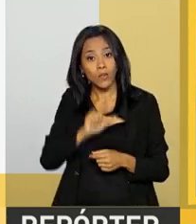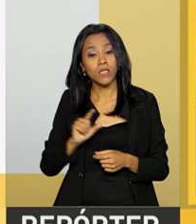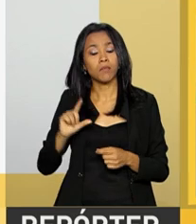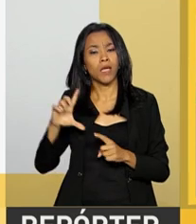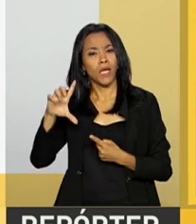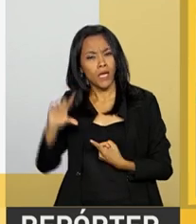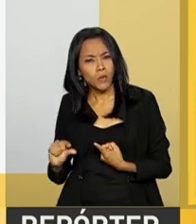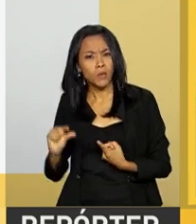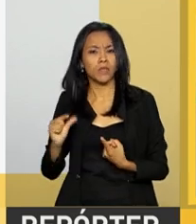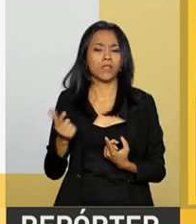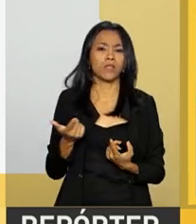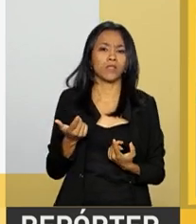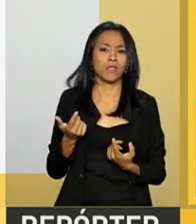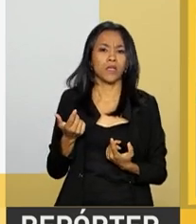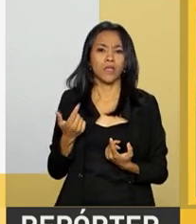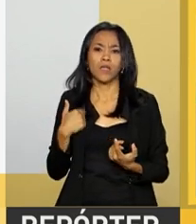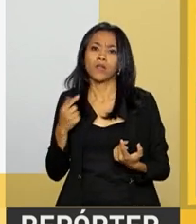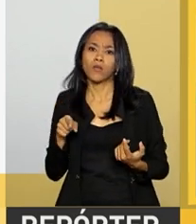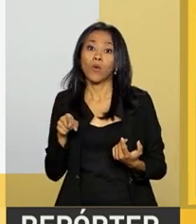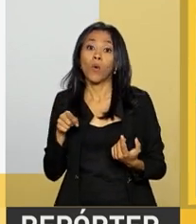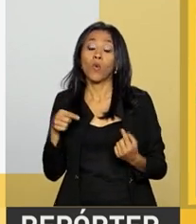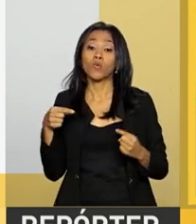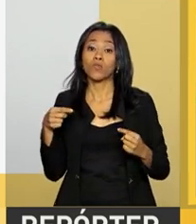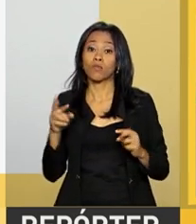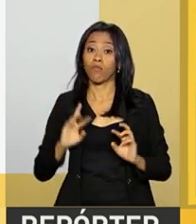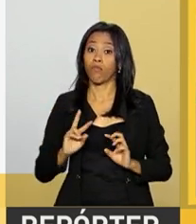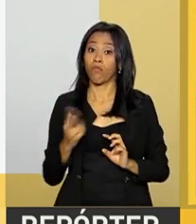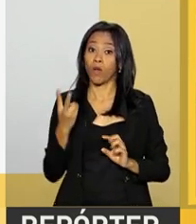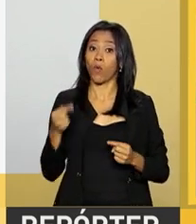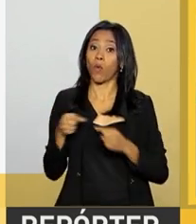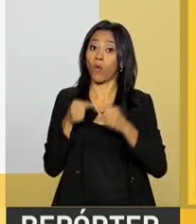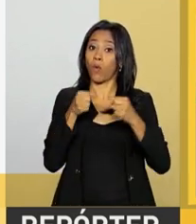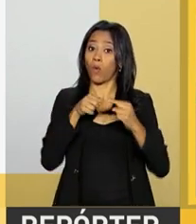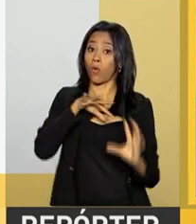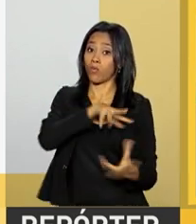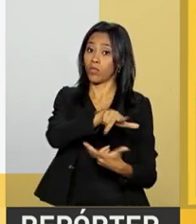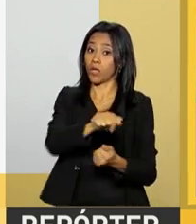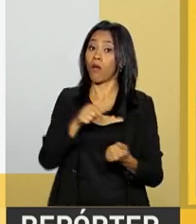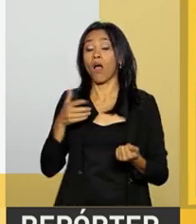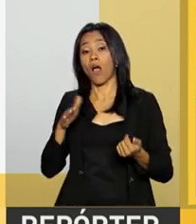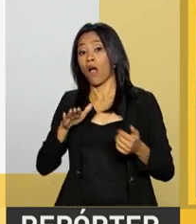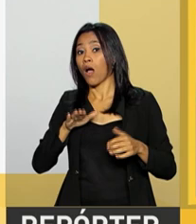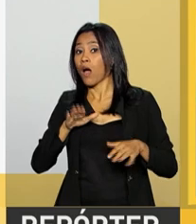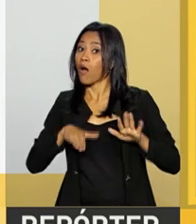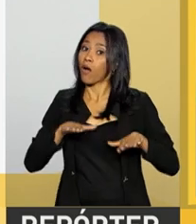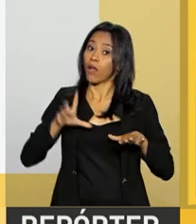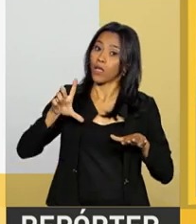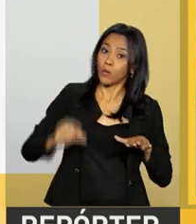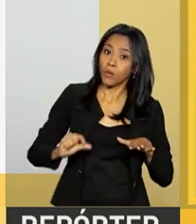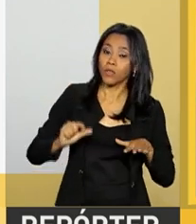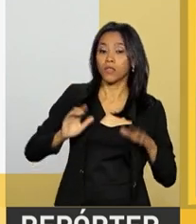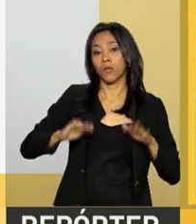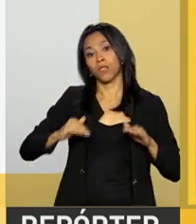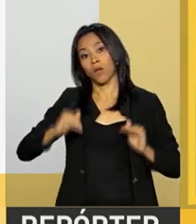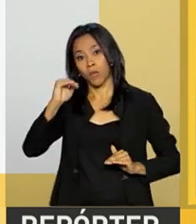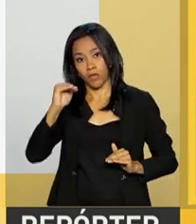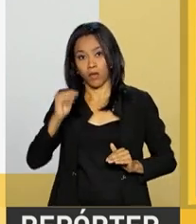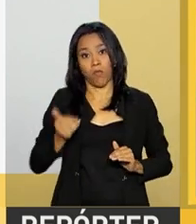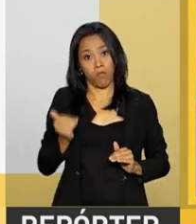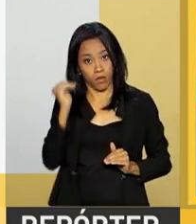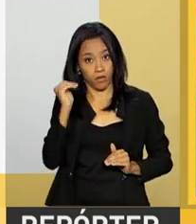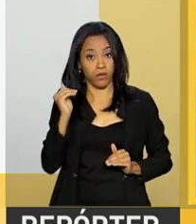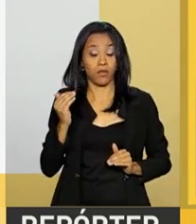reduções os preços internacionais então olha tem algum evento ou barata redução muito bem quando tem aumento